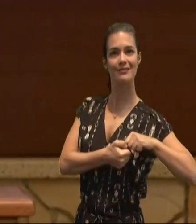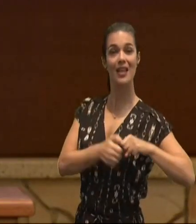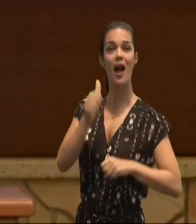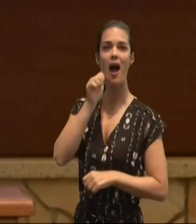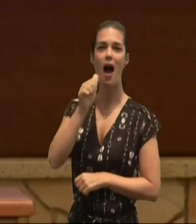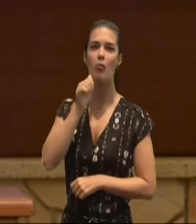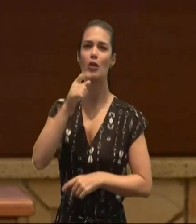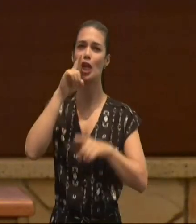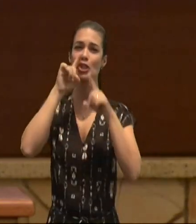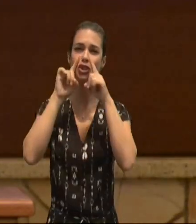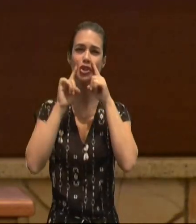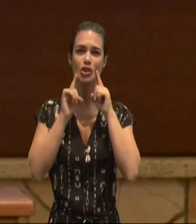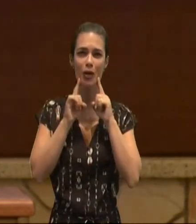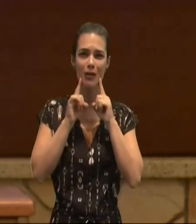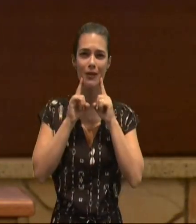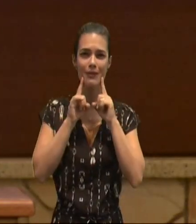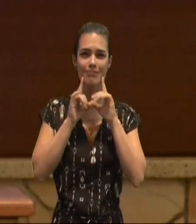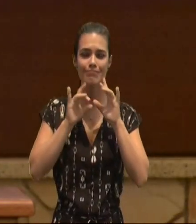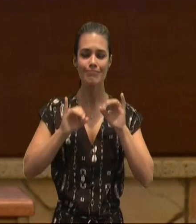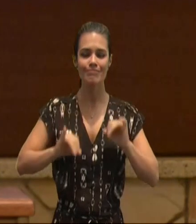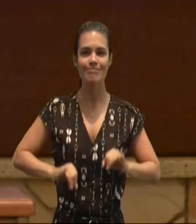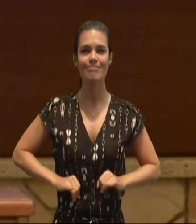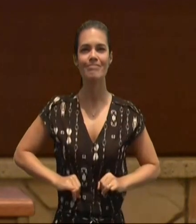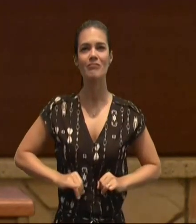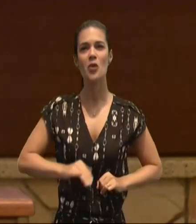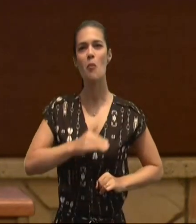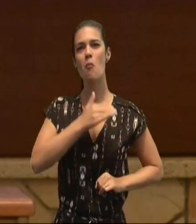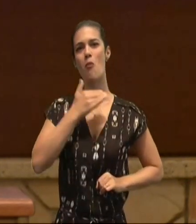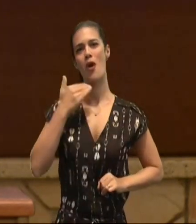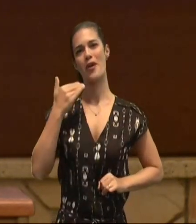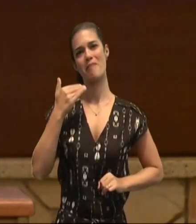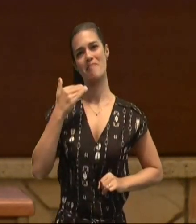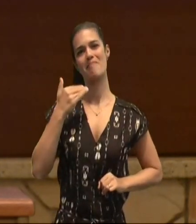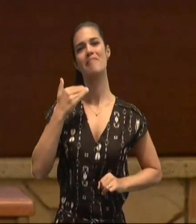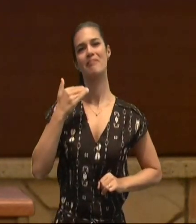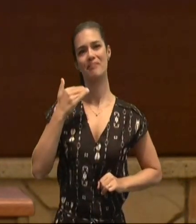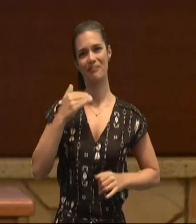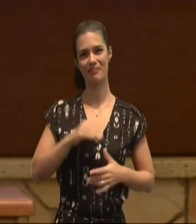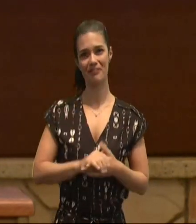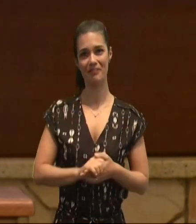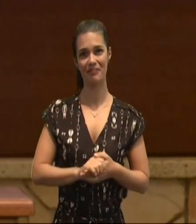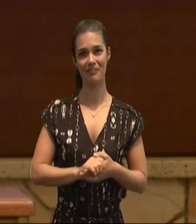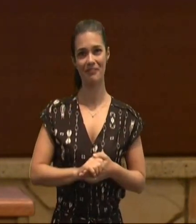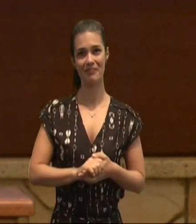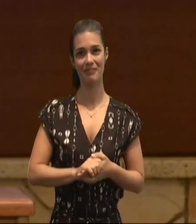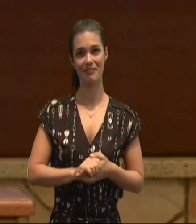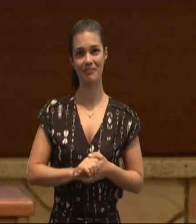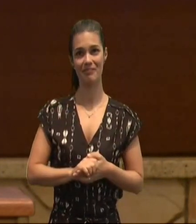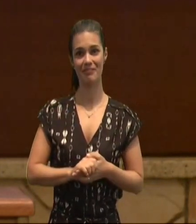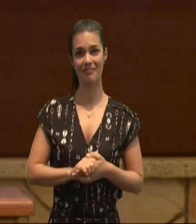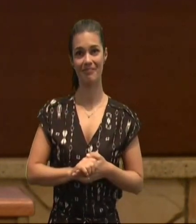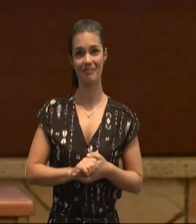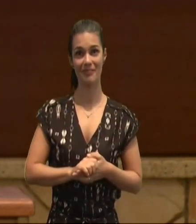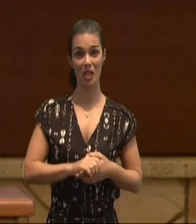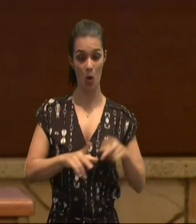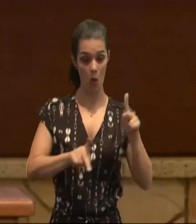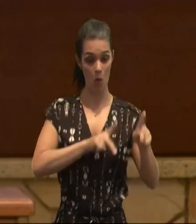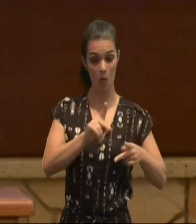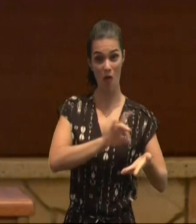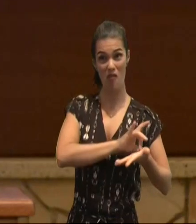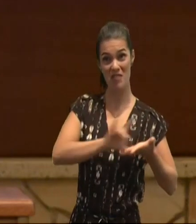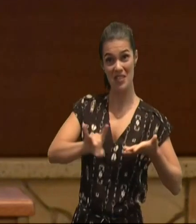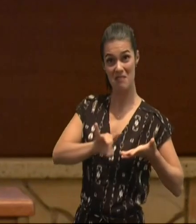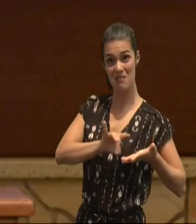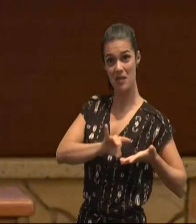chora e falece. O povo de Deus é vencido pelos filisteus. Os filisteus massacram